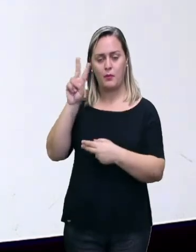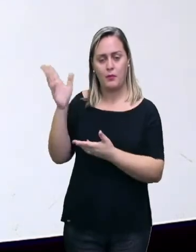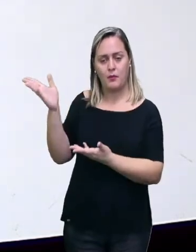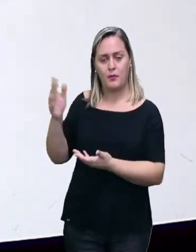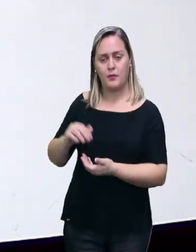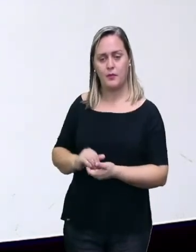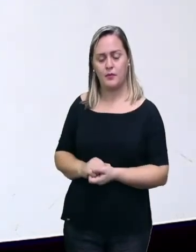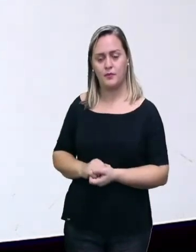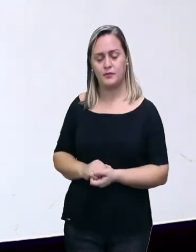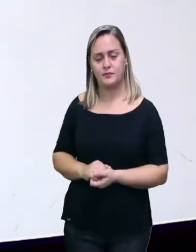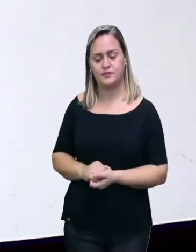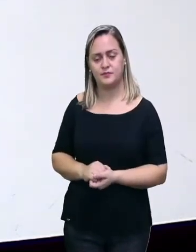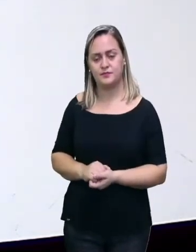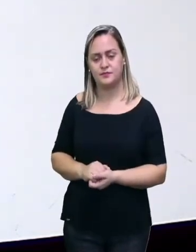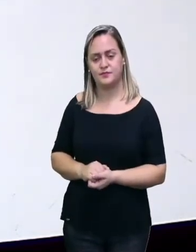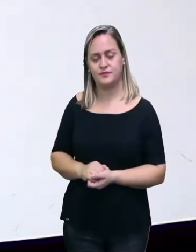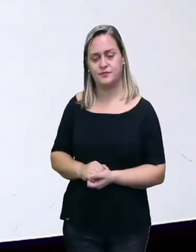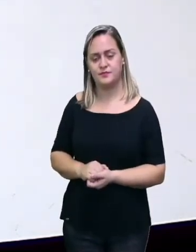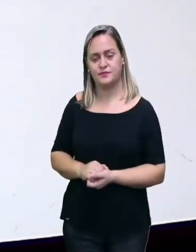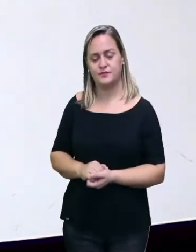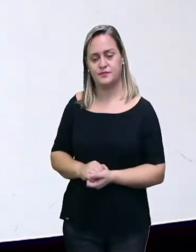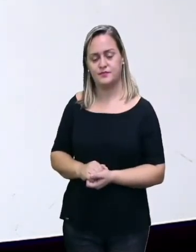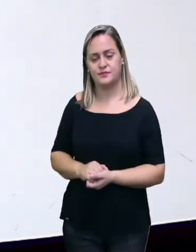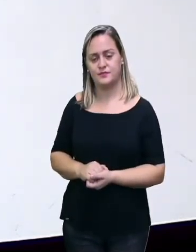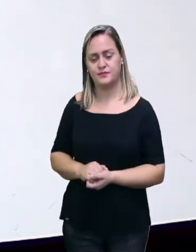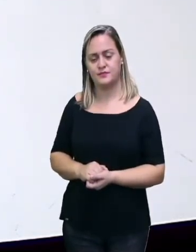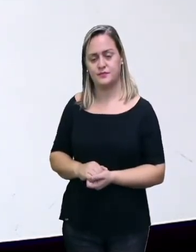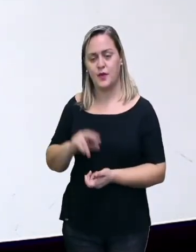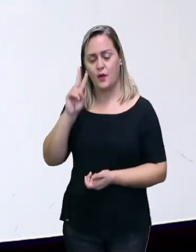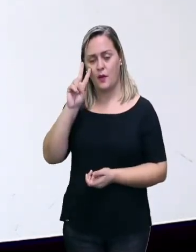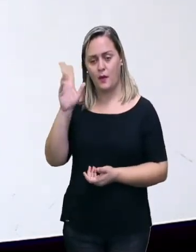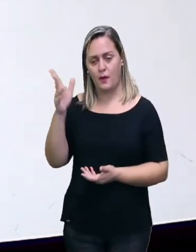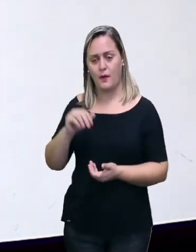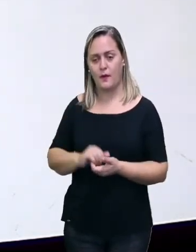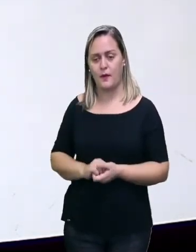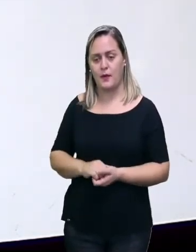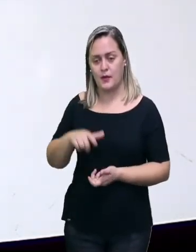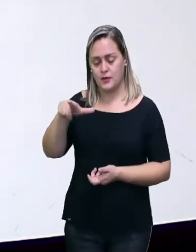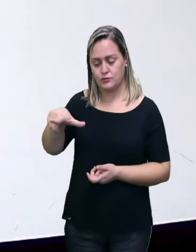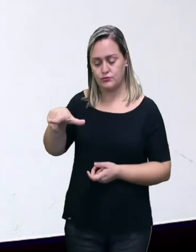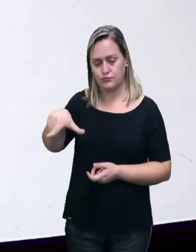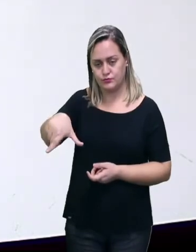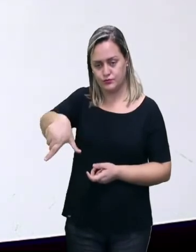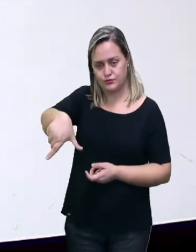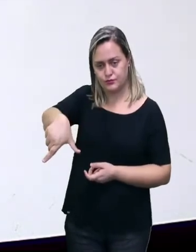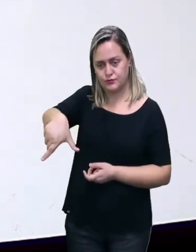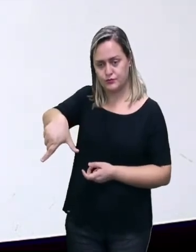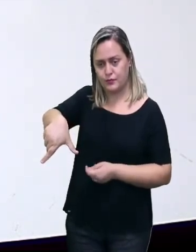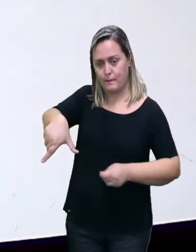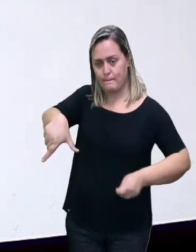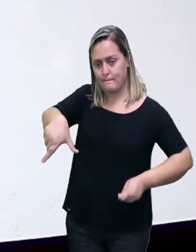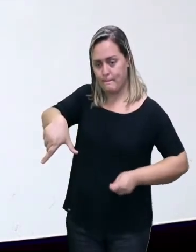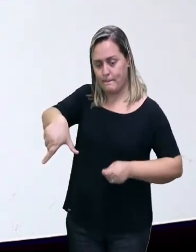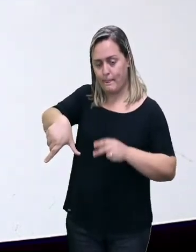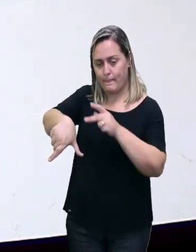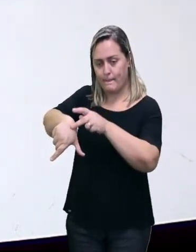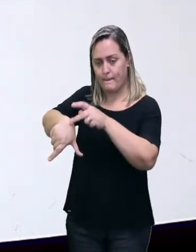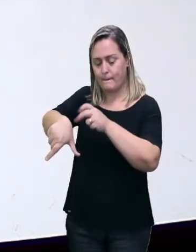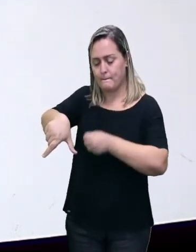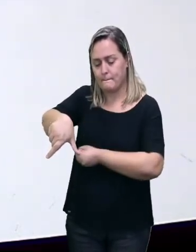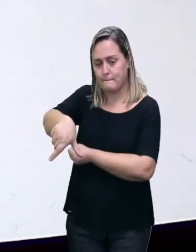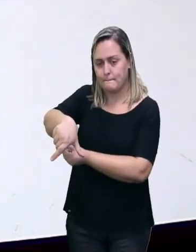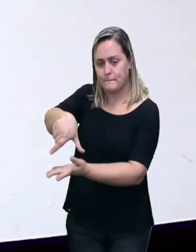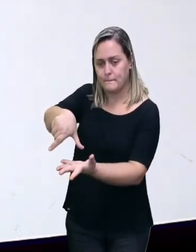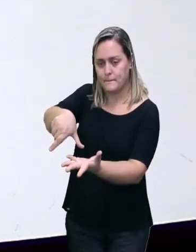Jogou pra cima, empurrou. Não deu certo, viu? Se tivesse jogando com alguém, eu ia ter que passar a vez, tentar